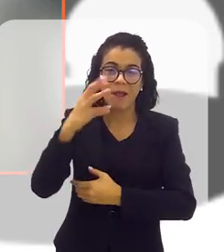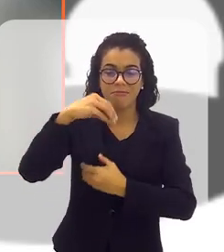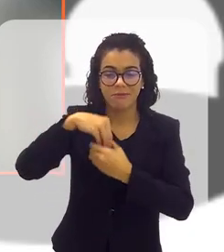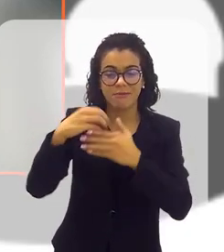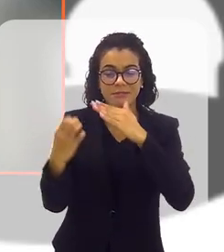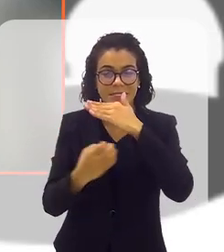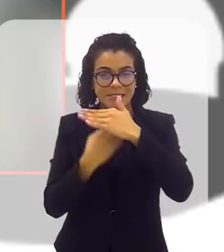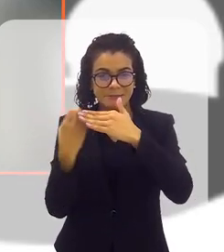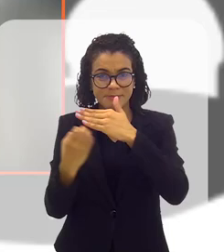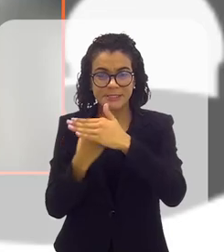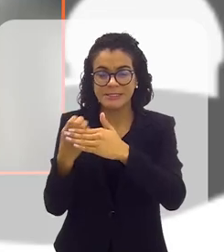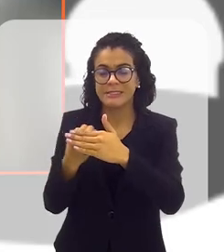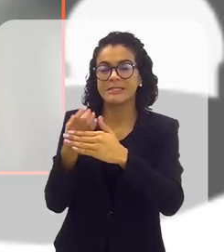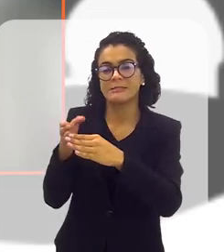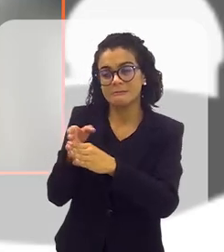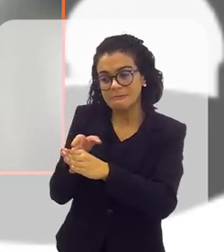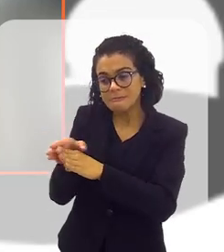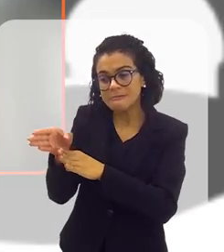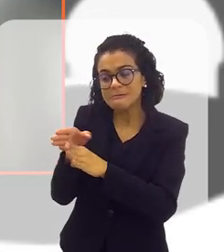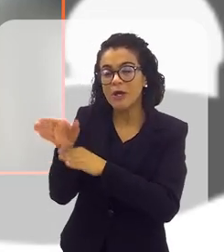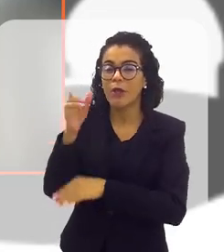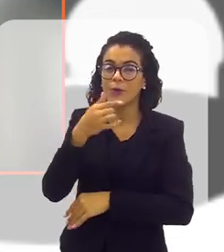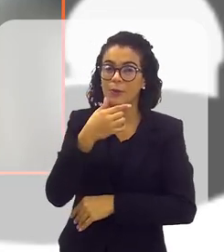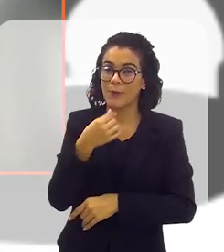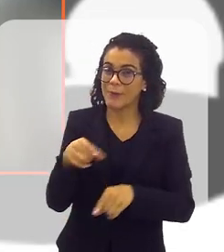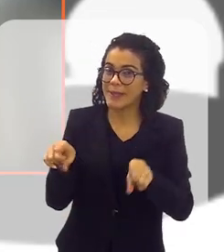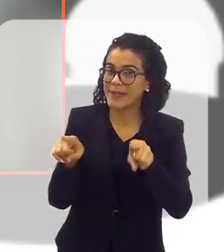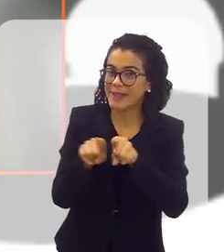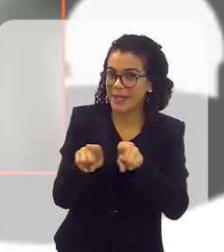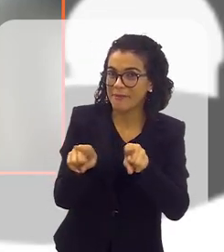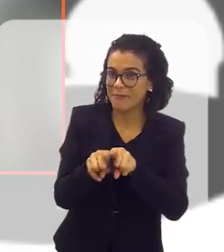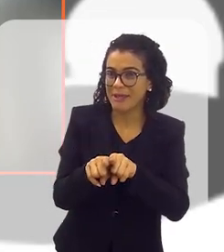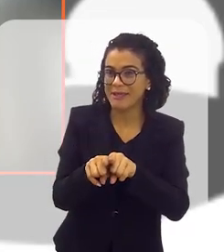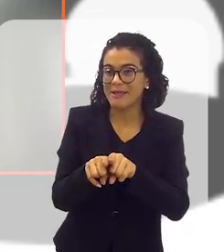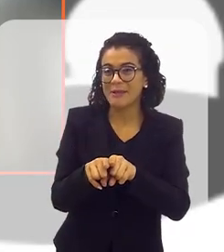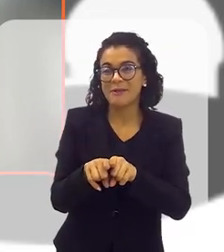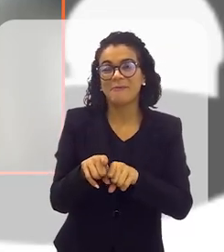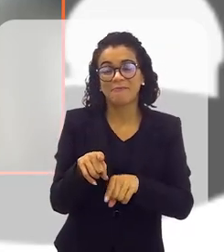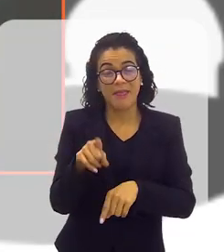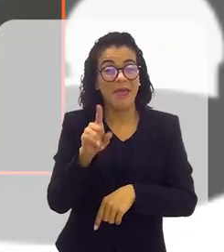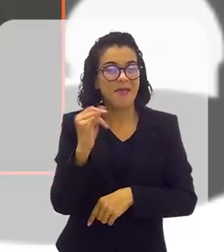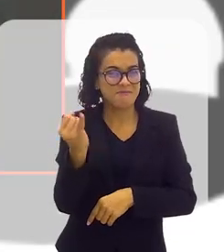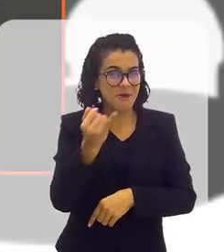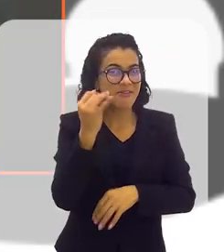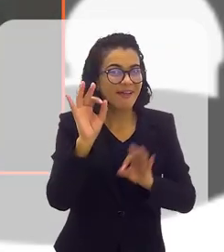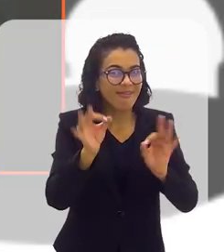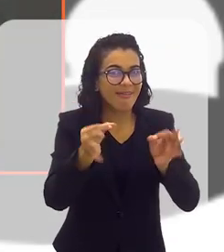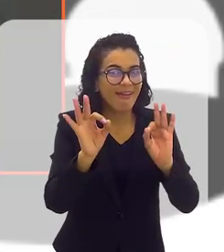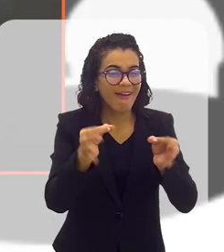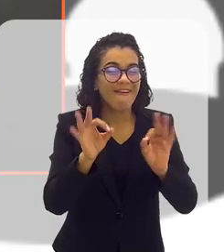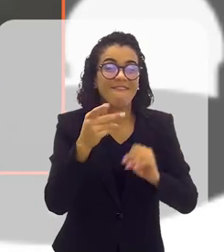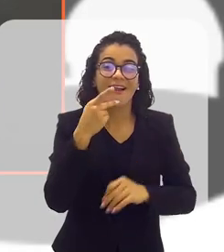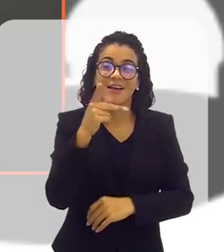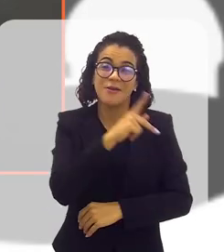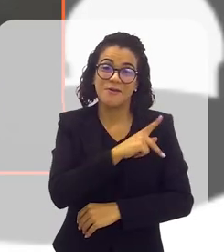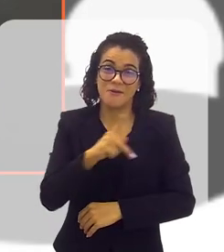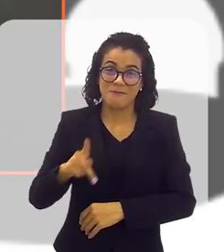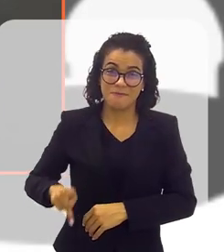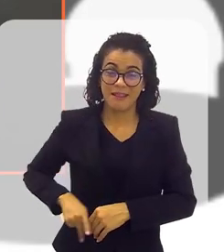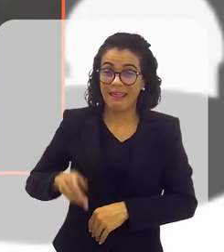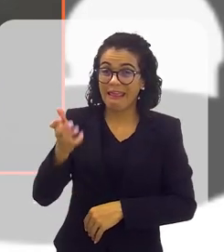macro dentro das empresas, fazendo aí o trabalho com os homens também, que é muito É importante. importante, Débora, a gente dizer que